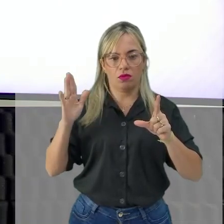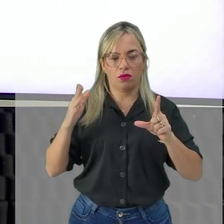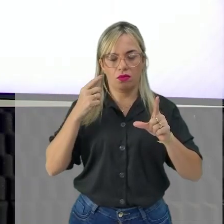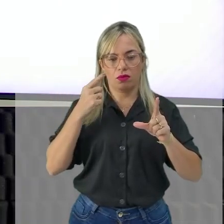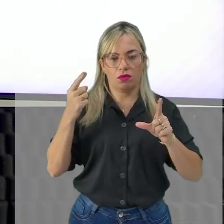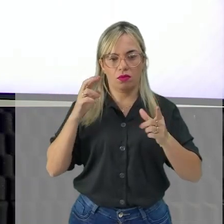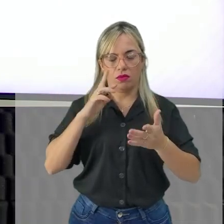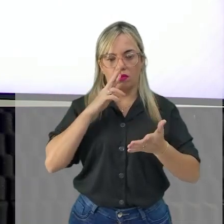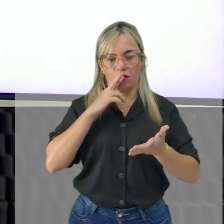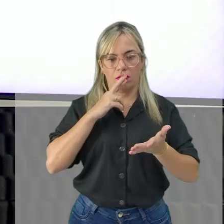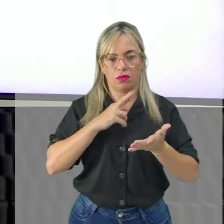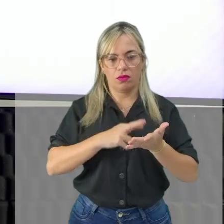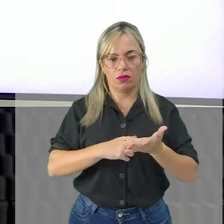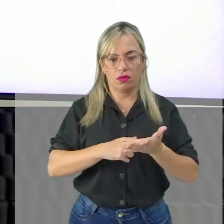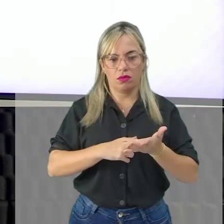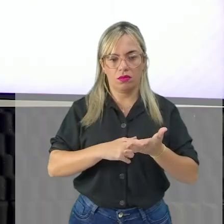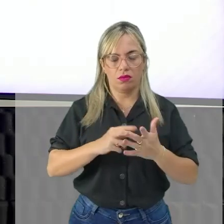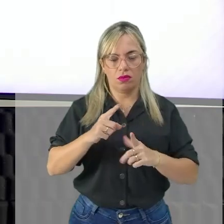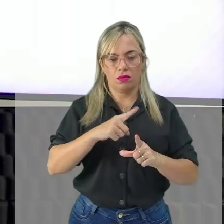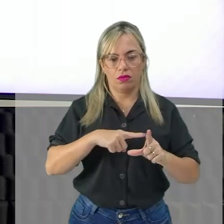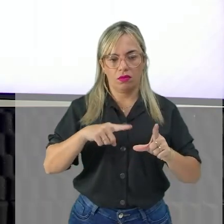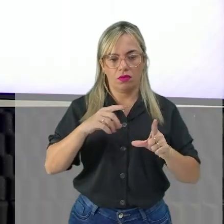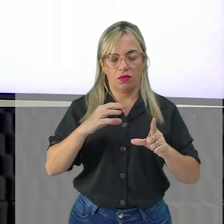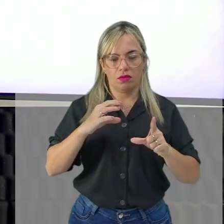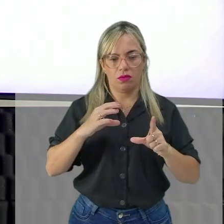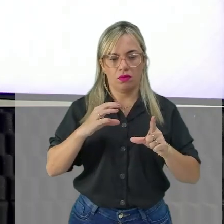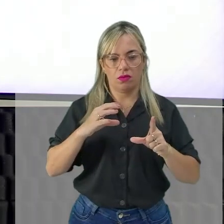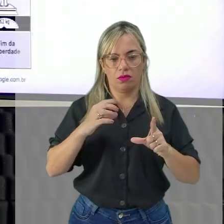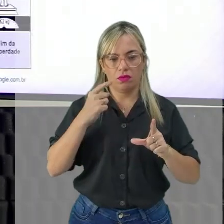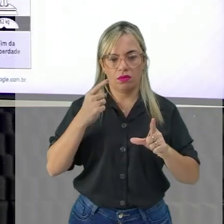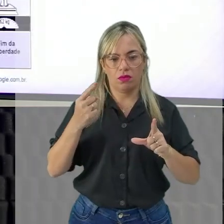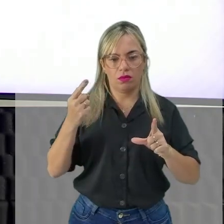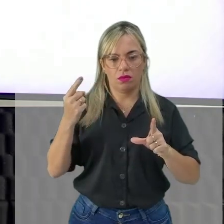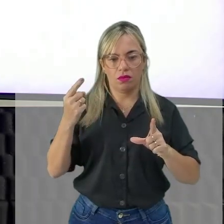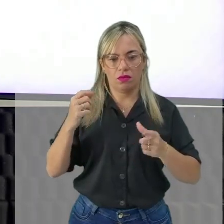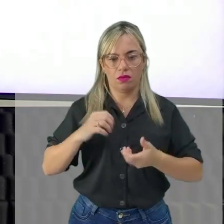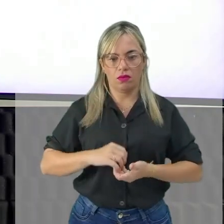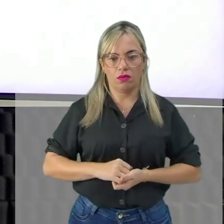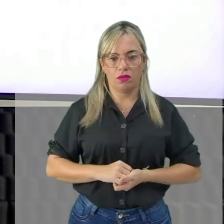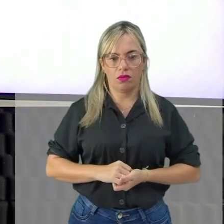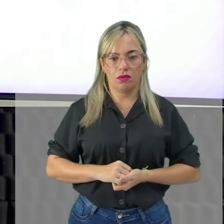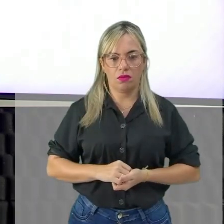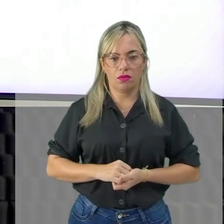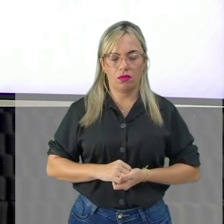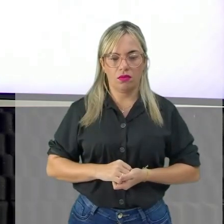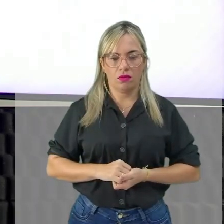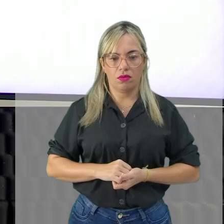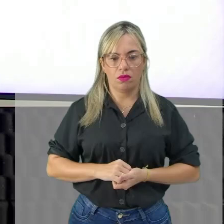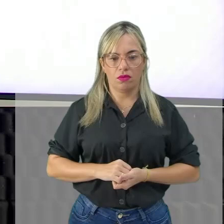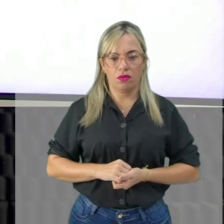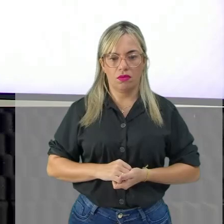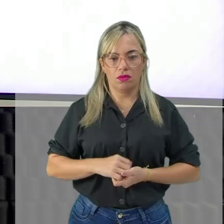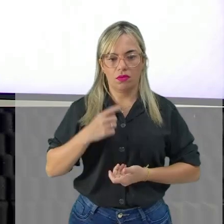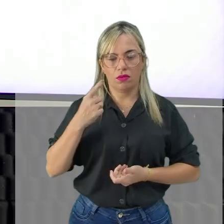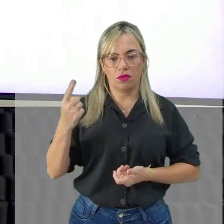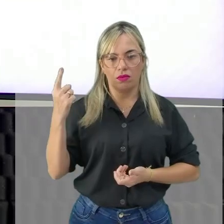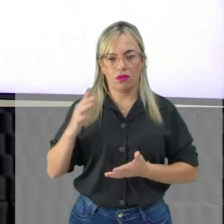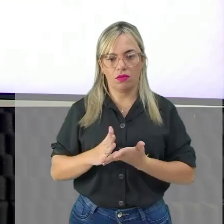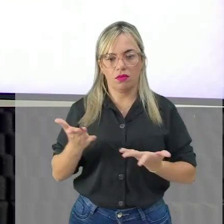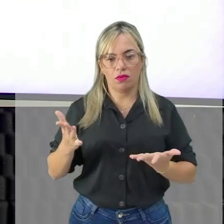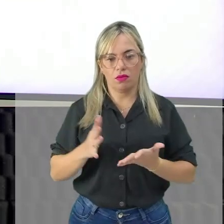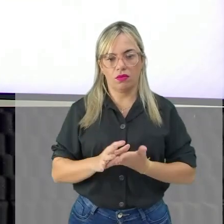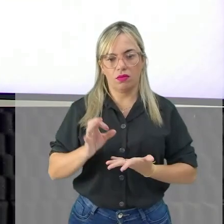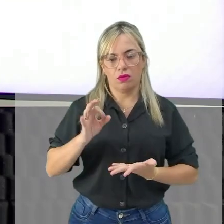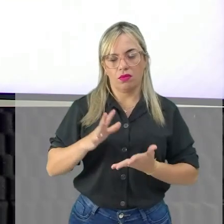a resposta correta, 3 e 4, né? E a gente volta aqui nas afirmativas, ó, 3 e 4. Desenvolvimento